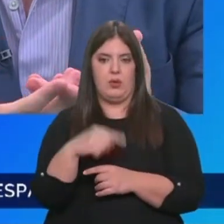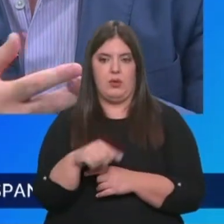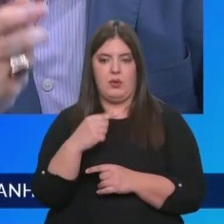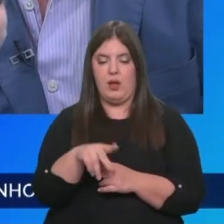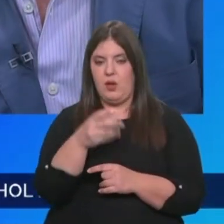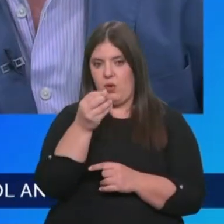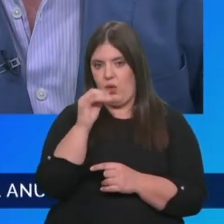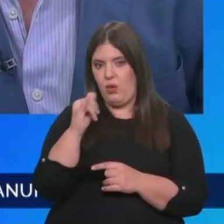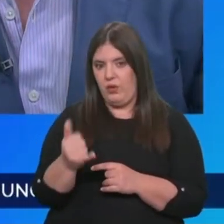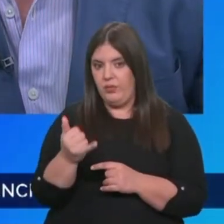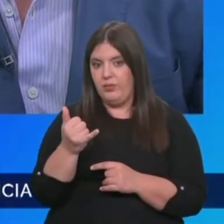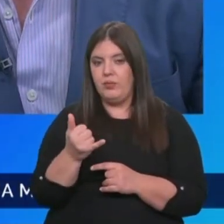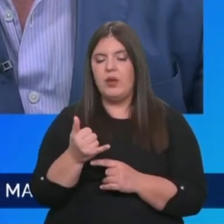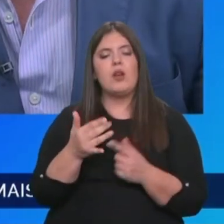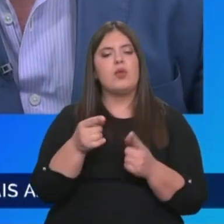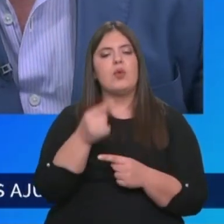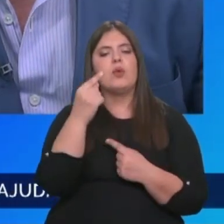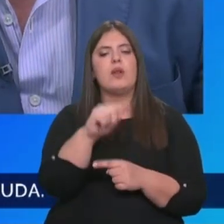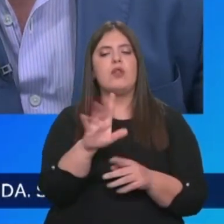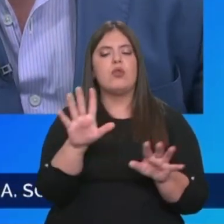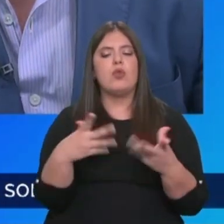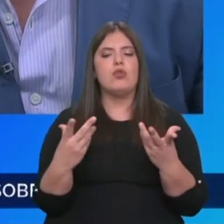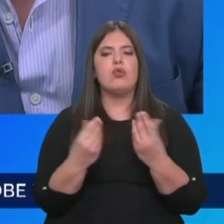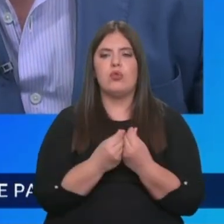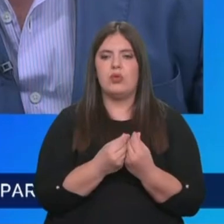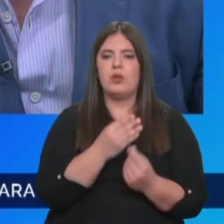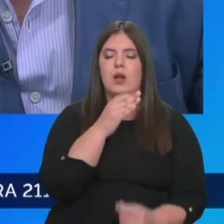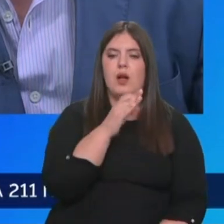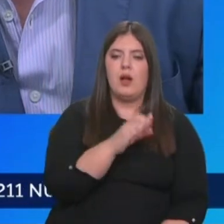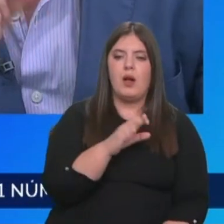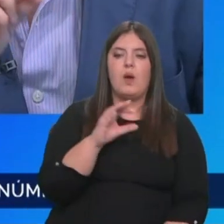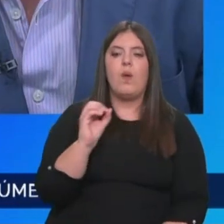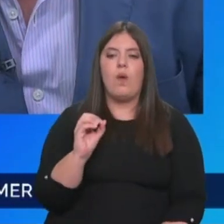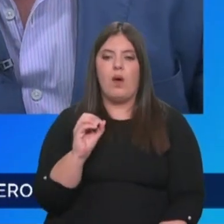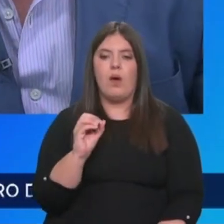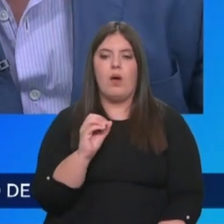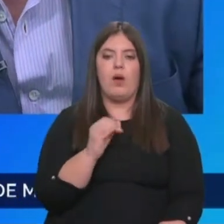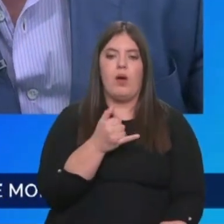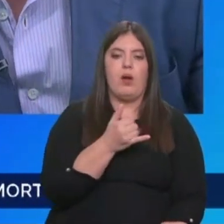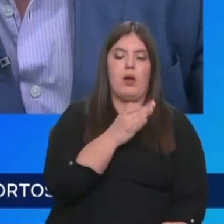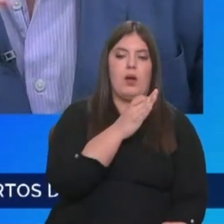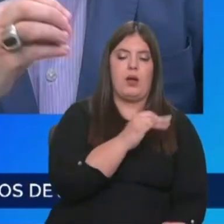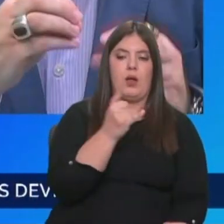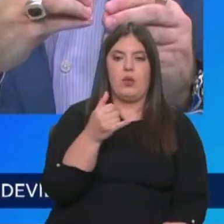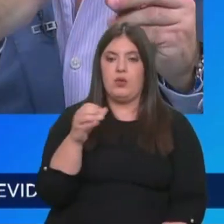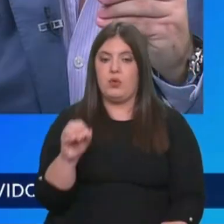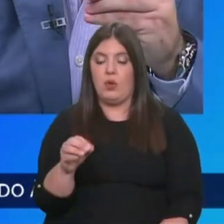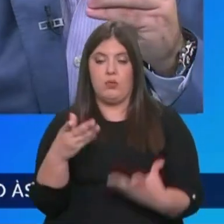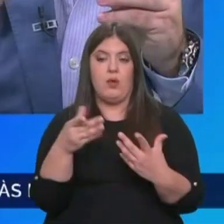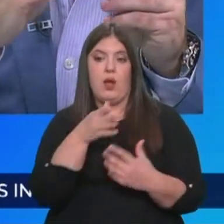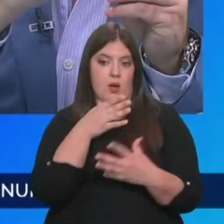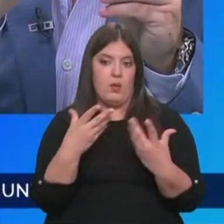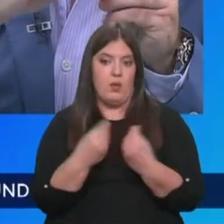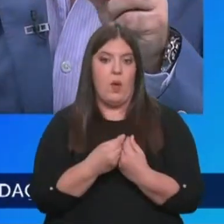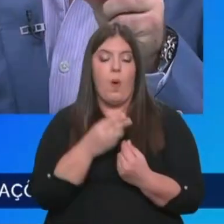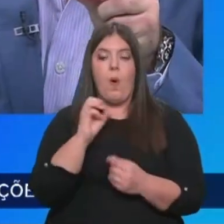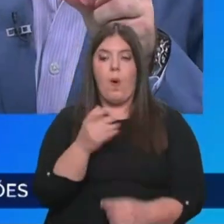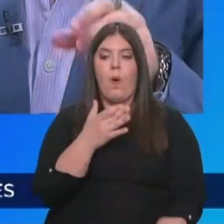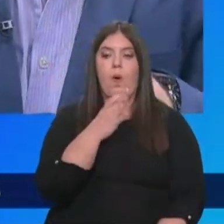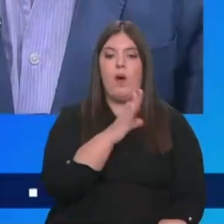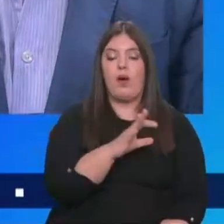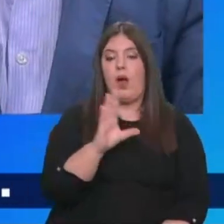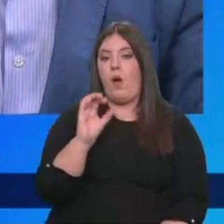oxigênio, o que é que tu tens quando juntas H com O? H2O. água, ou também monóxido,